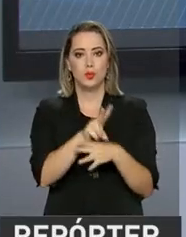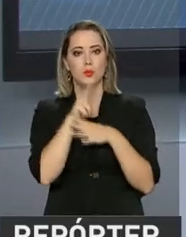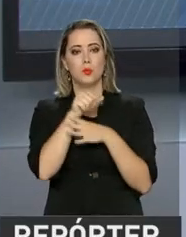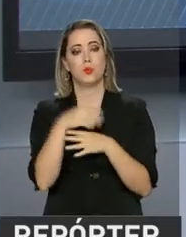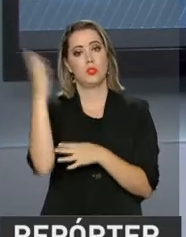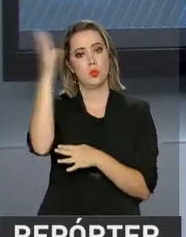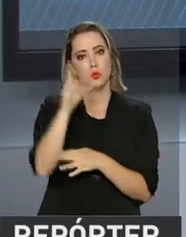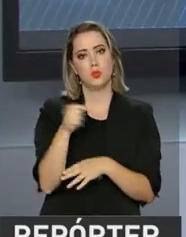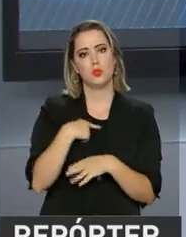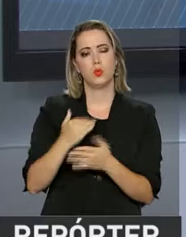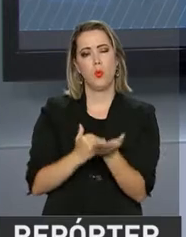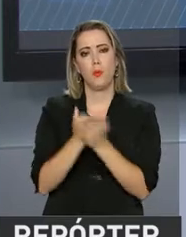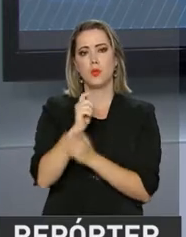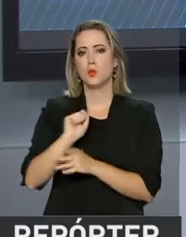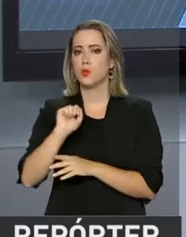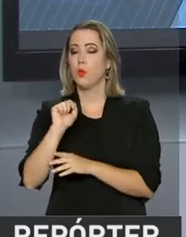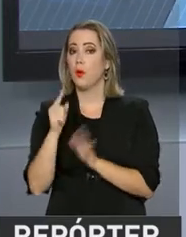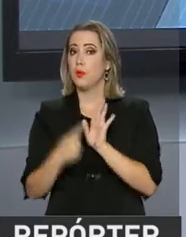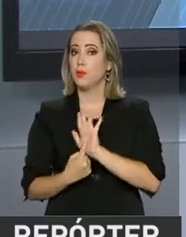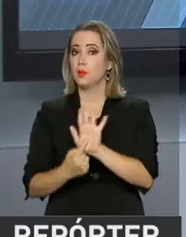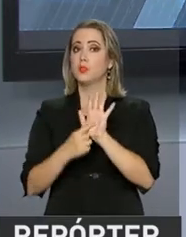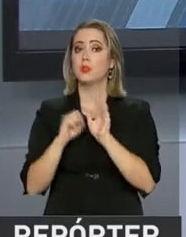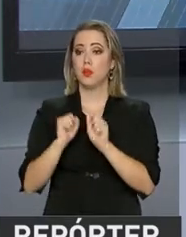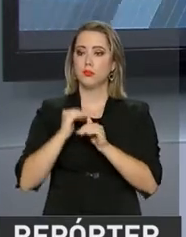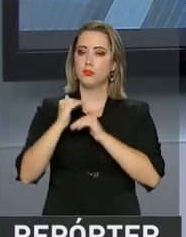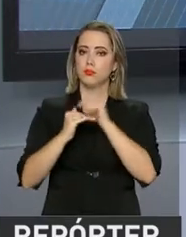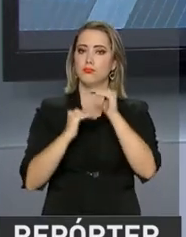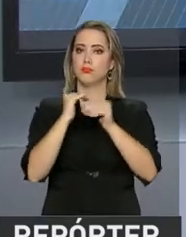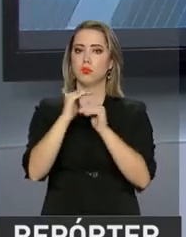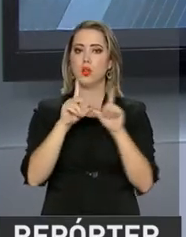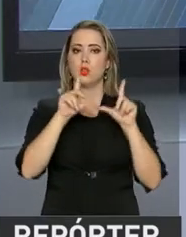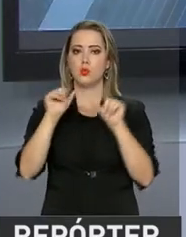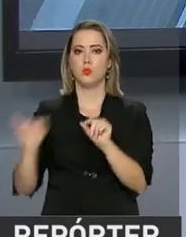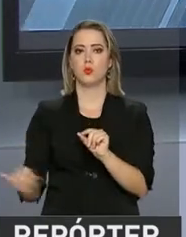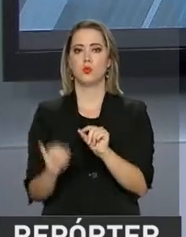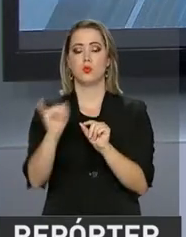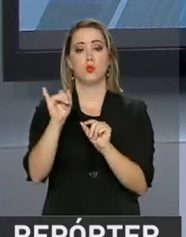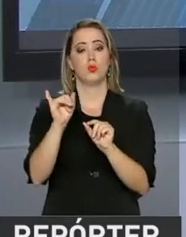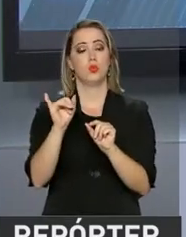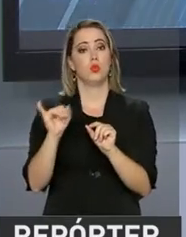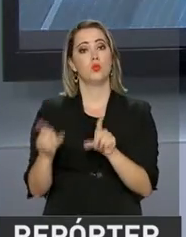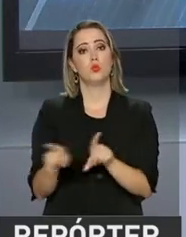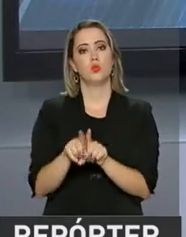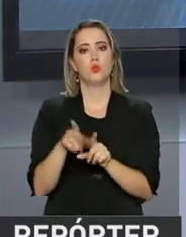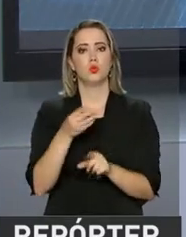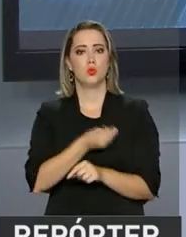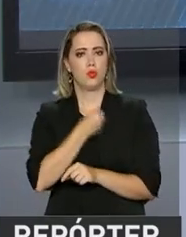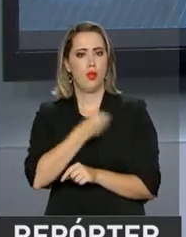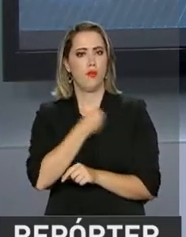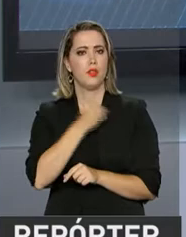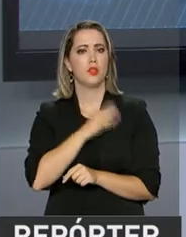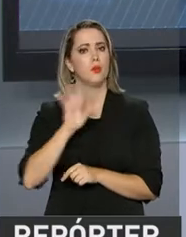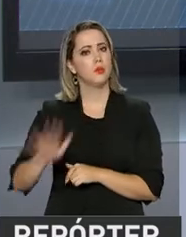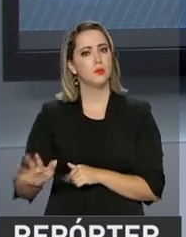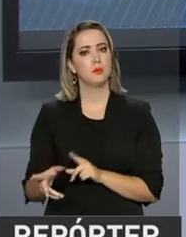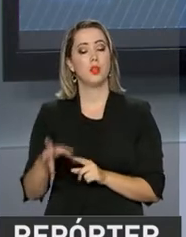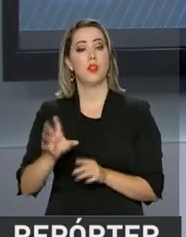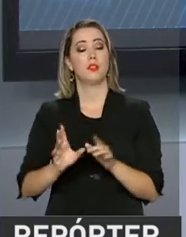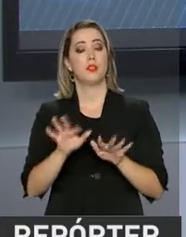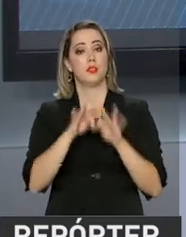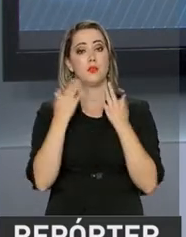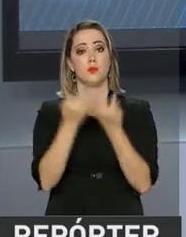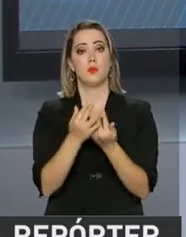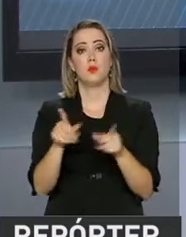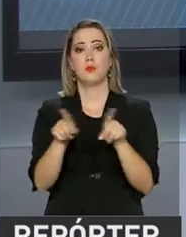começou a dar sinais de reaquecimento com a queda dos juros e do custo de vida às famílias e empresas estão acessando